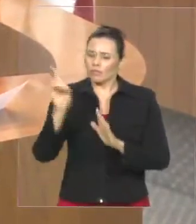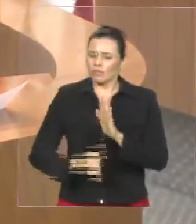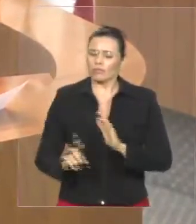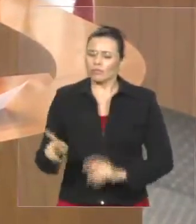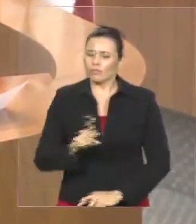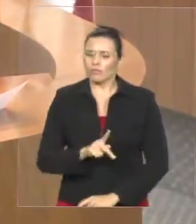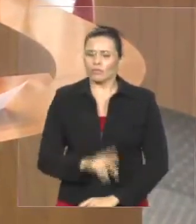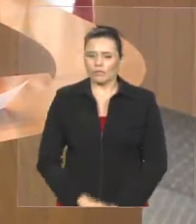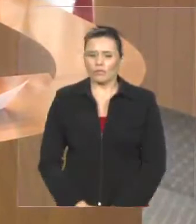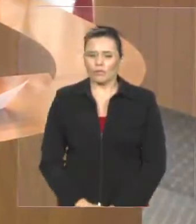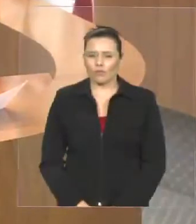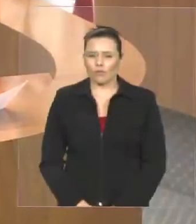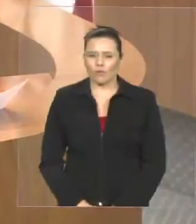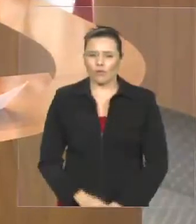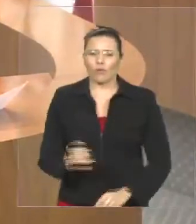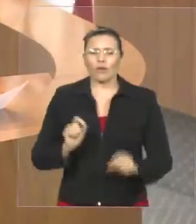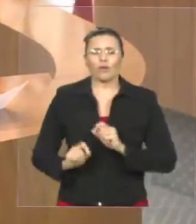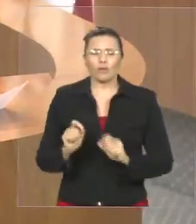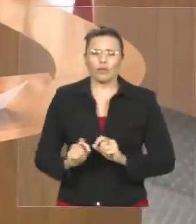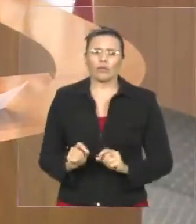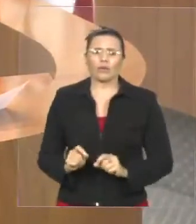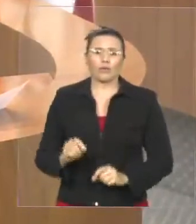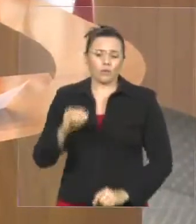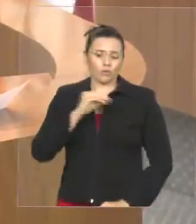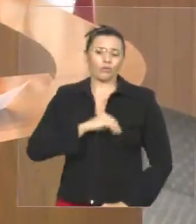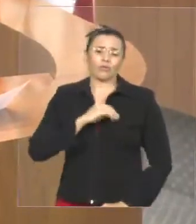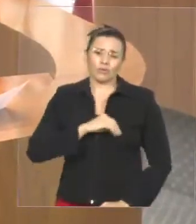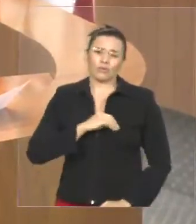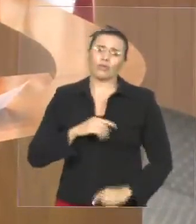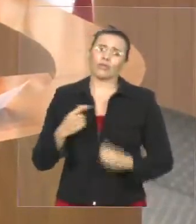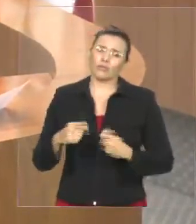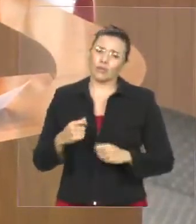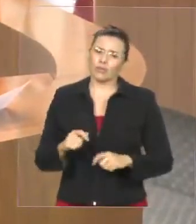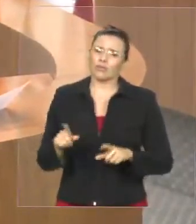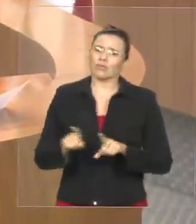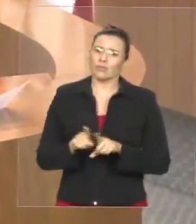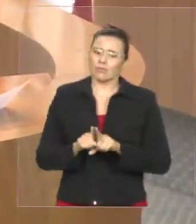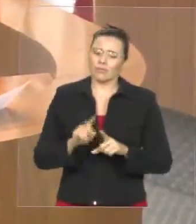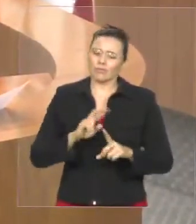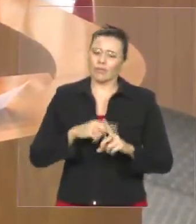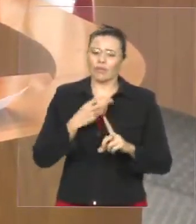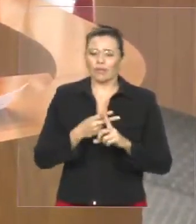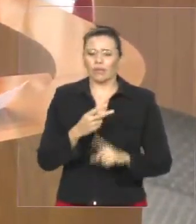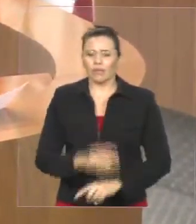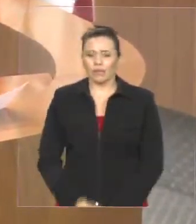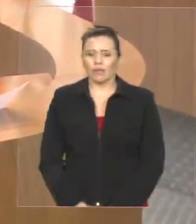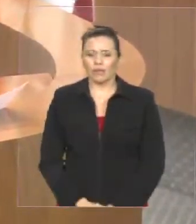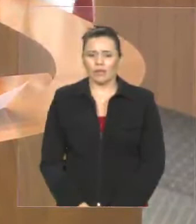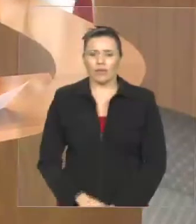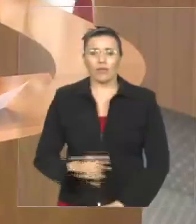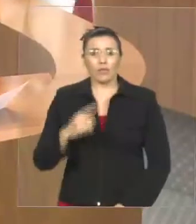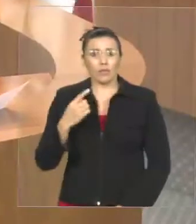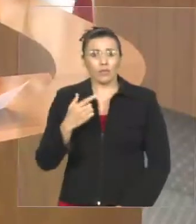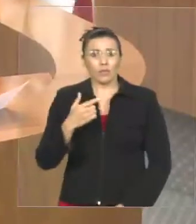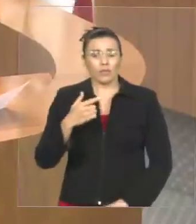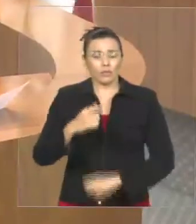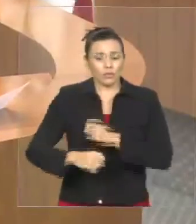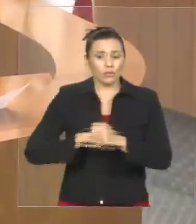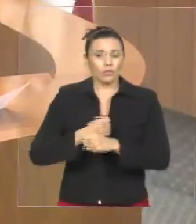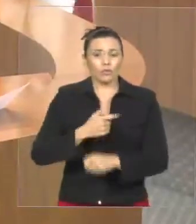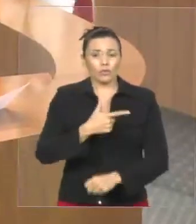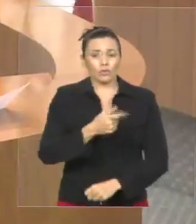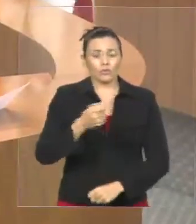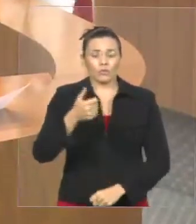para garantir aí a recomposição salarial já neste próximo ano, uma vez que esse ano de 2016 não conseguiu